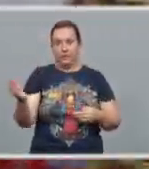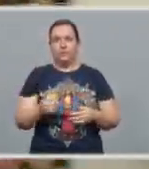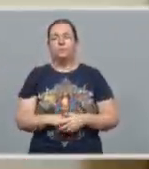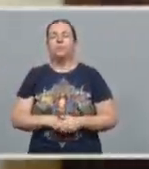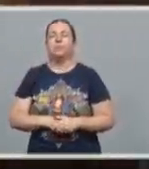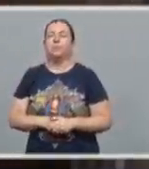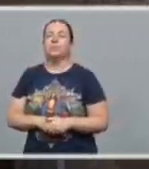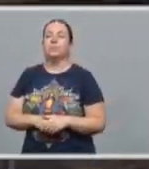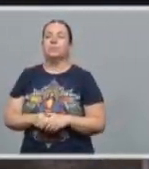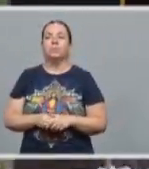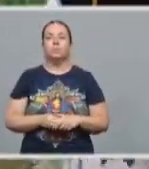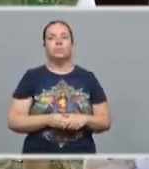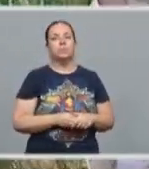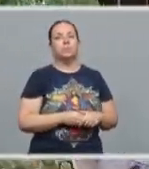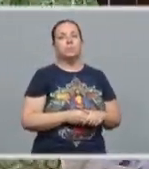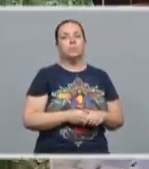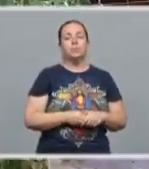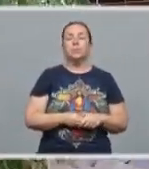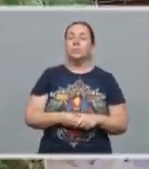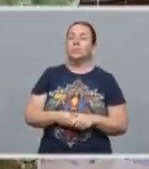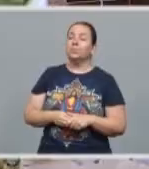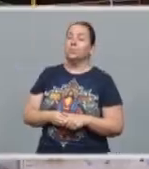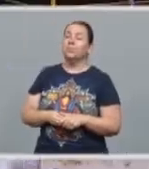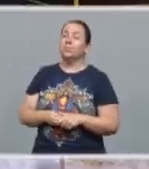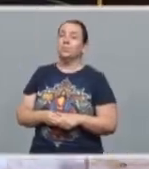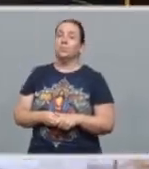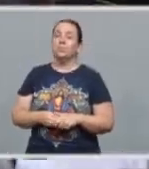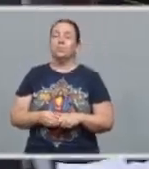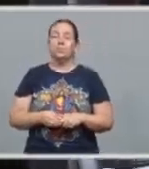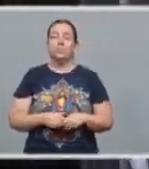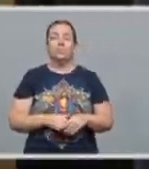Está entre nós o